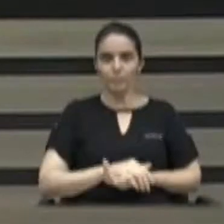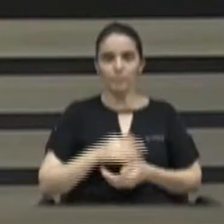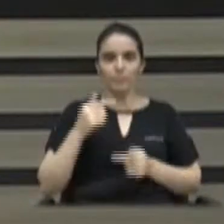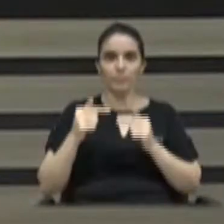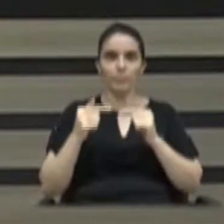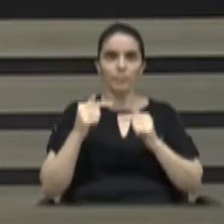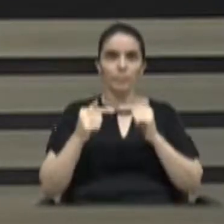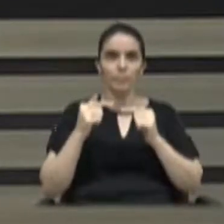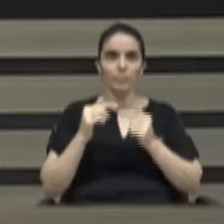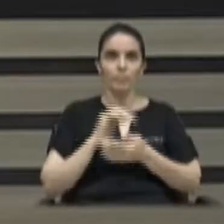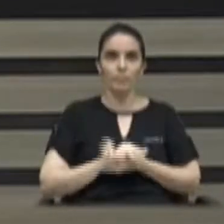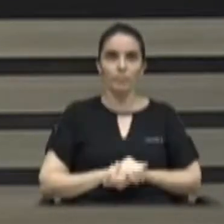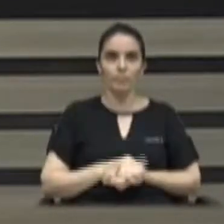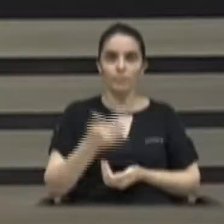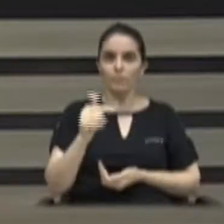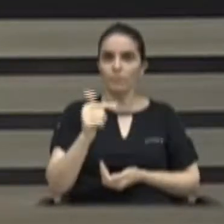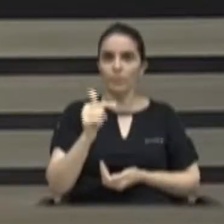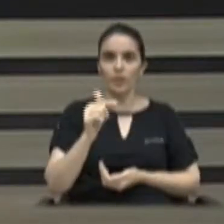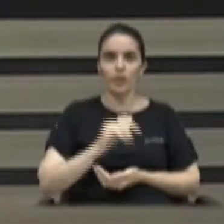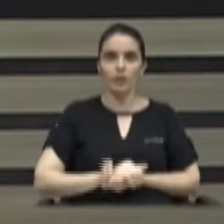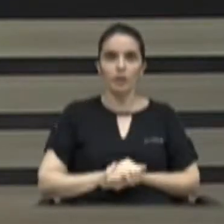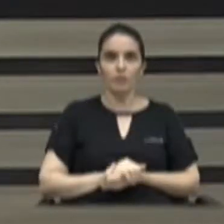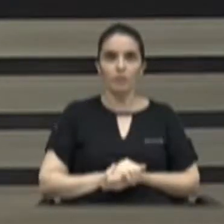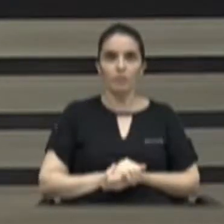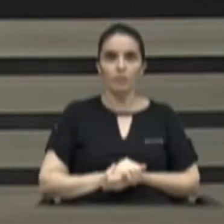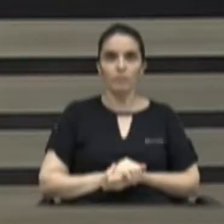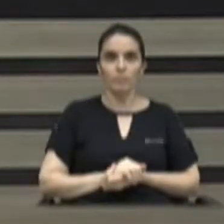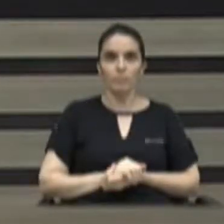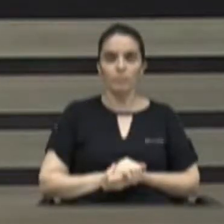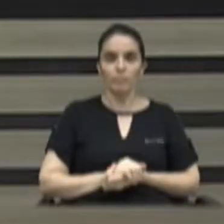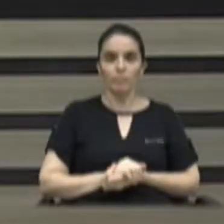discussão. Não havendo... Eu gostaria, presidente.